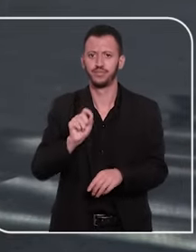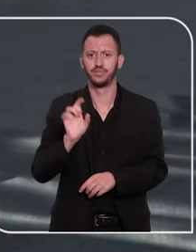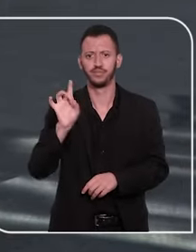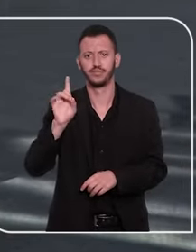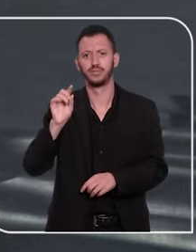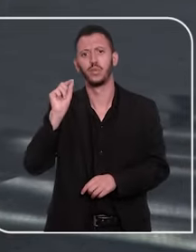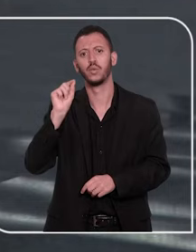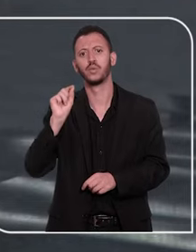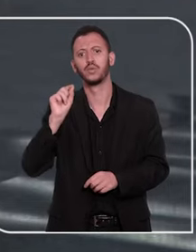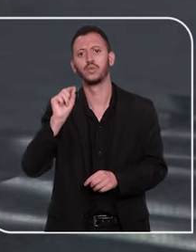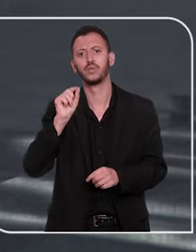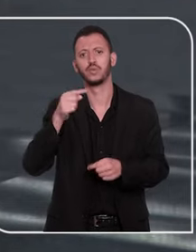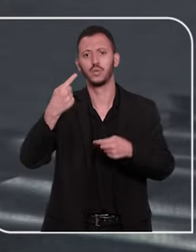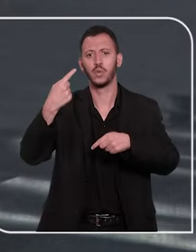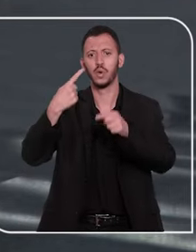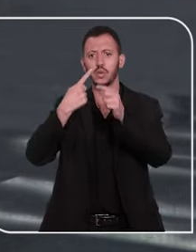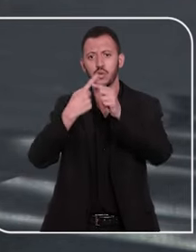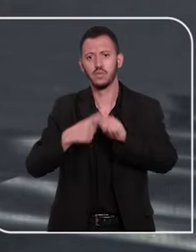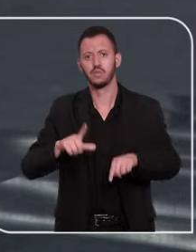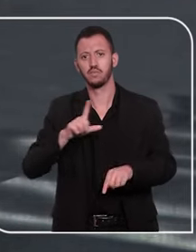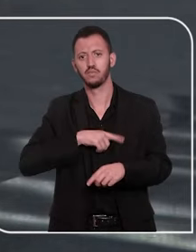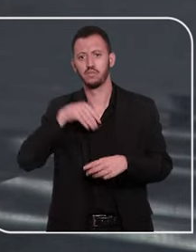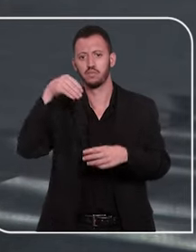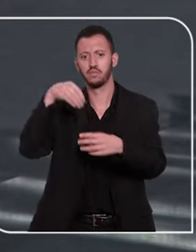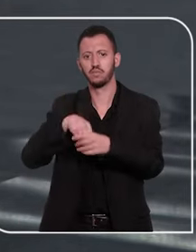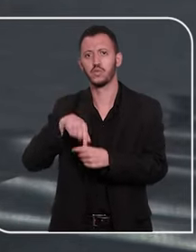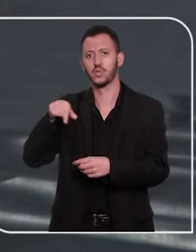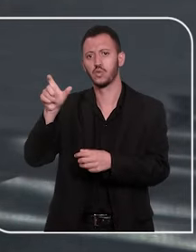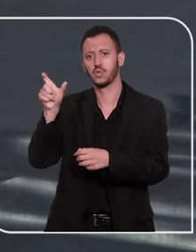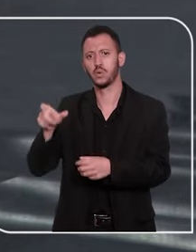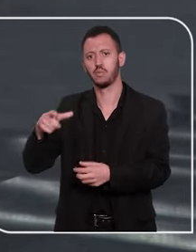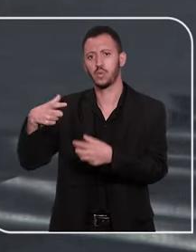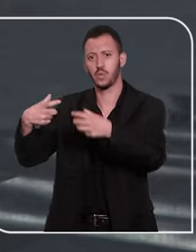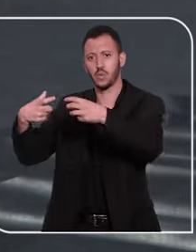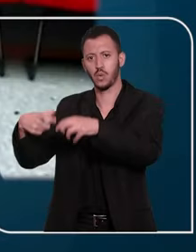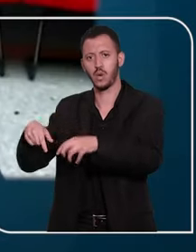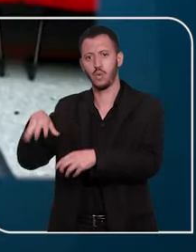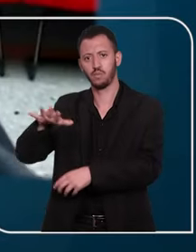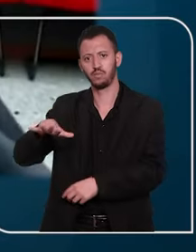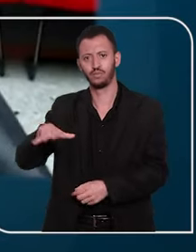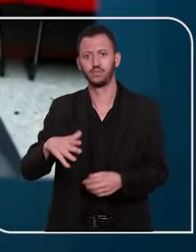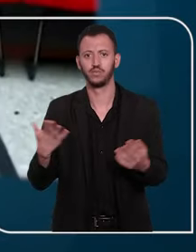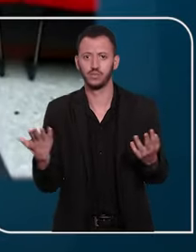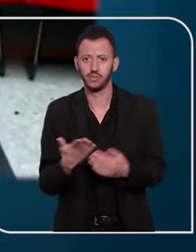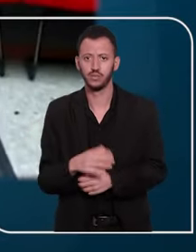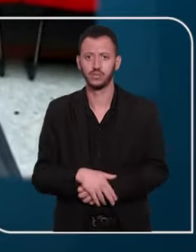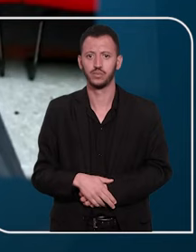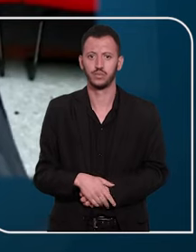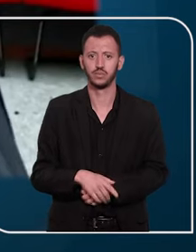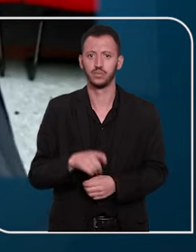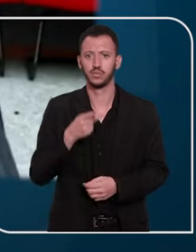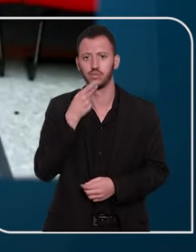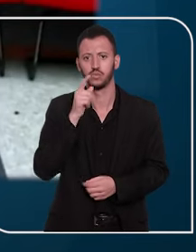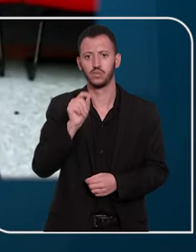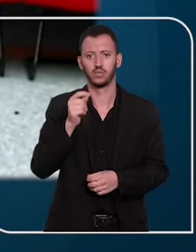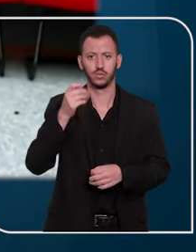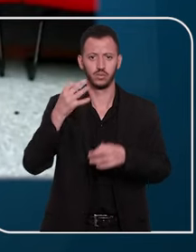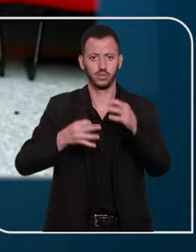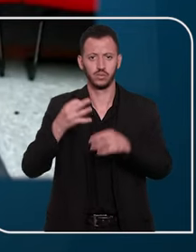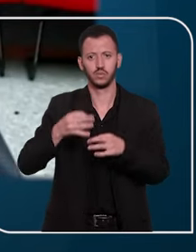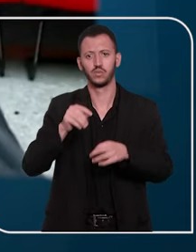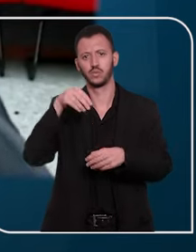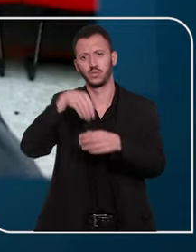competência exclusiva para decidir sobre as disputas que envolvem o patrimônio o relator Ministro Ricardo Vilas Boas Cueva